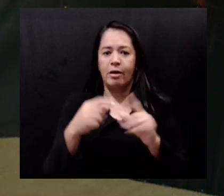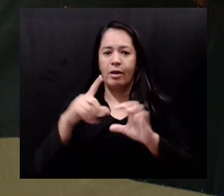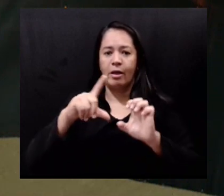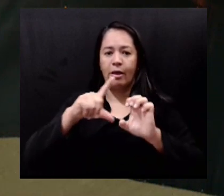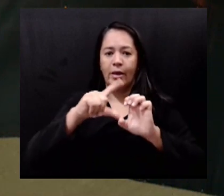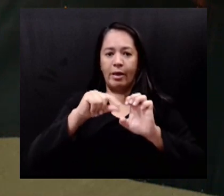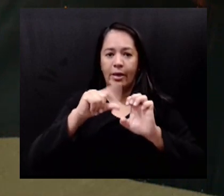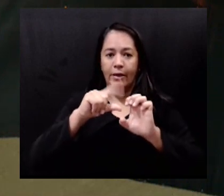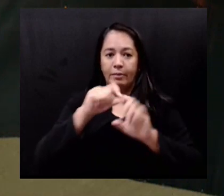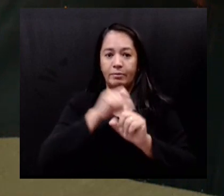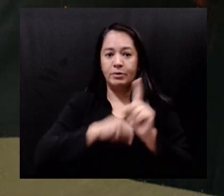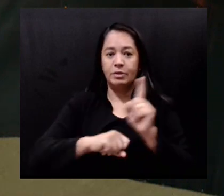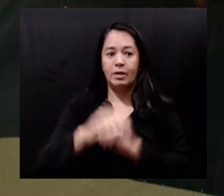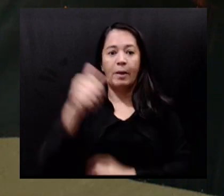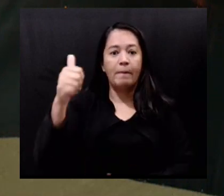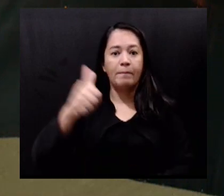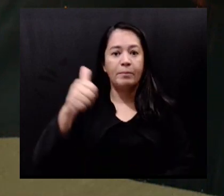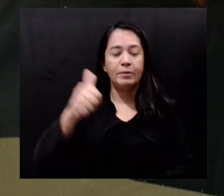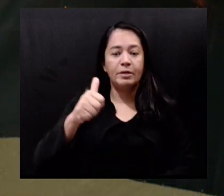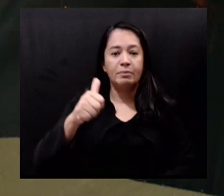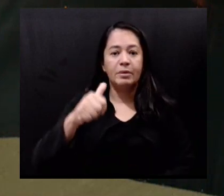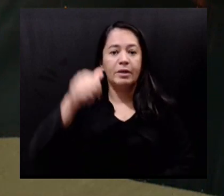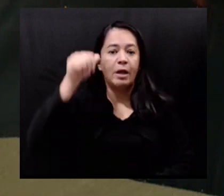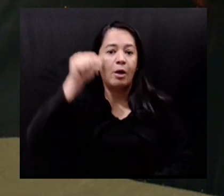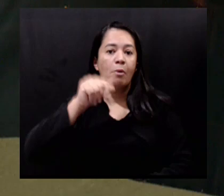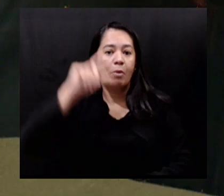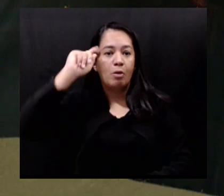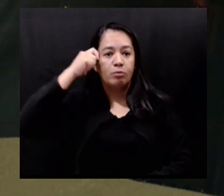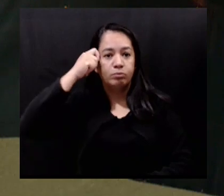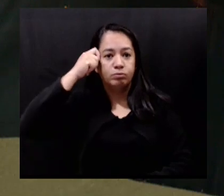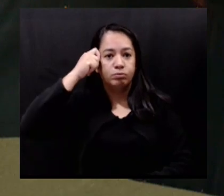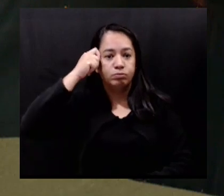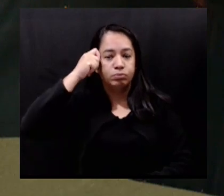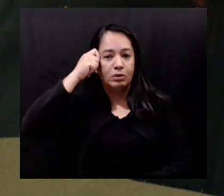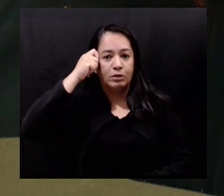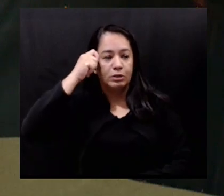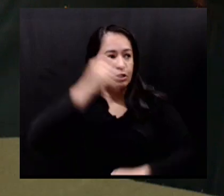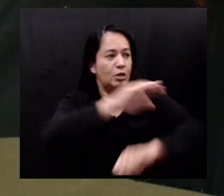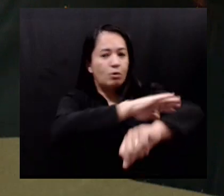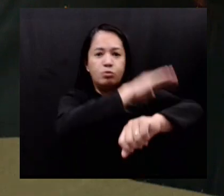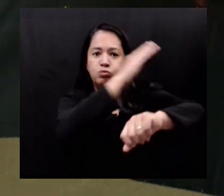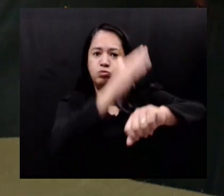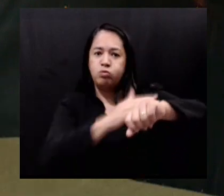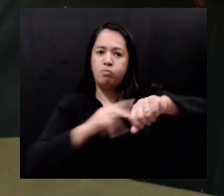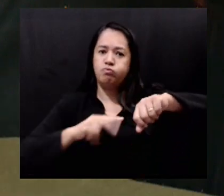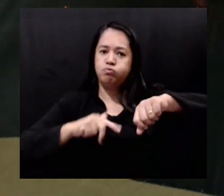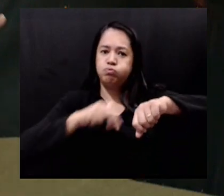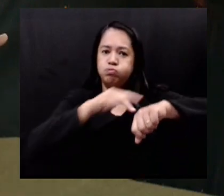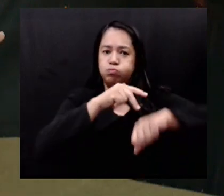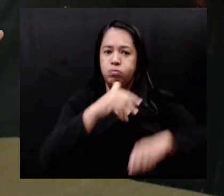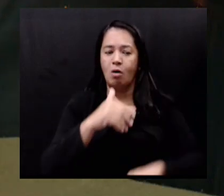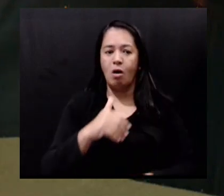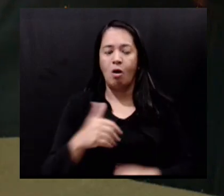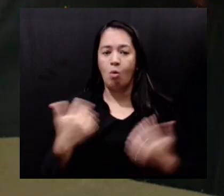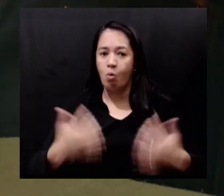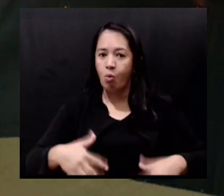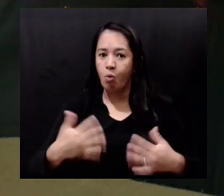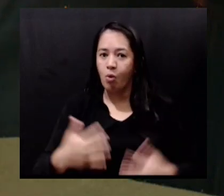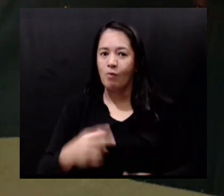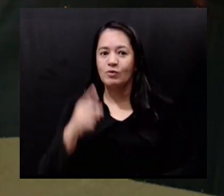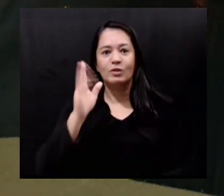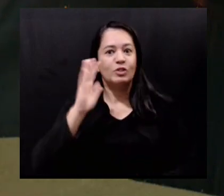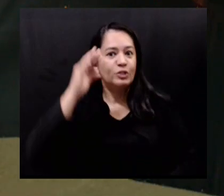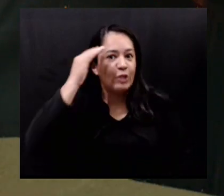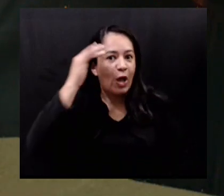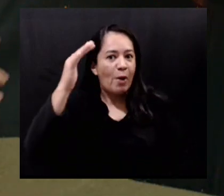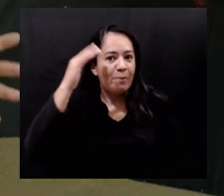mulher negro-latino-americana a escalar o Monte Everest, a maior montanha do mundo. Então, você já imagina como é que vai